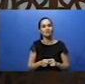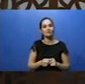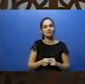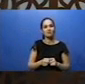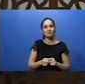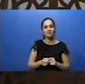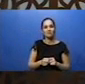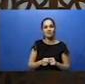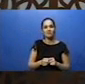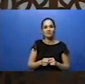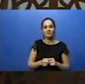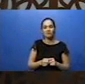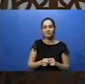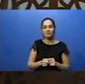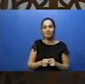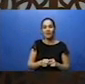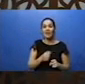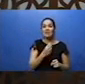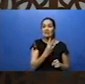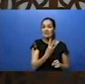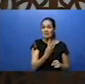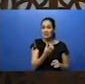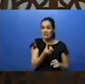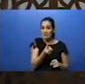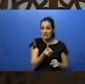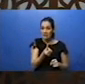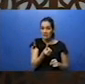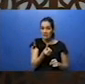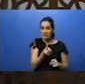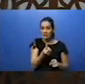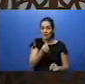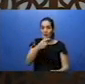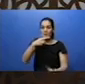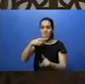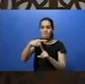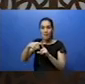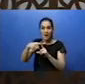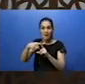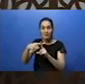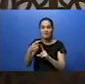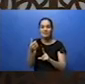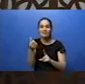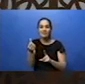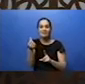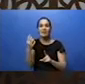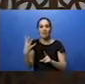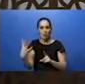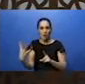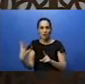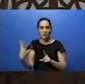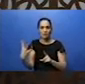6 ao quadrado é 6 vezes 6, 36. 8 ao quadrado é 8 vezes 8, 64.